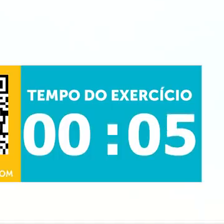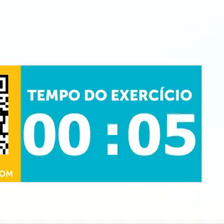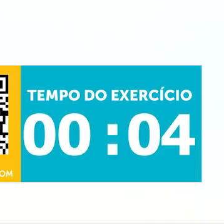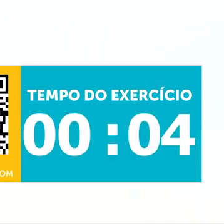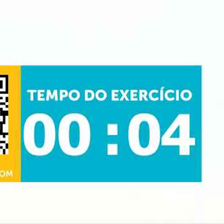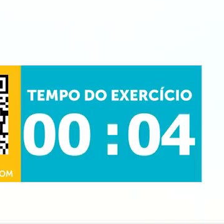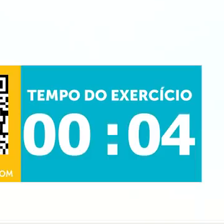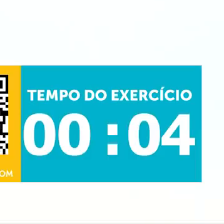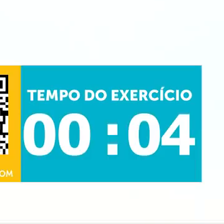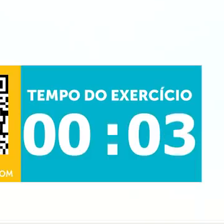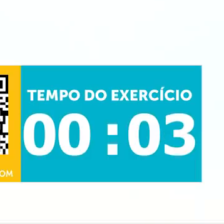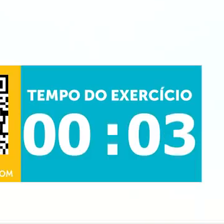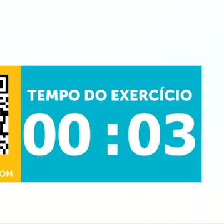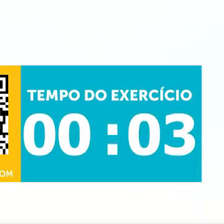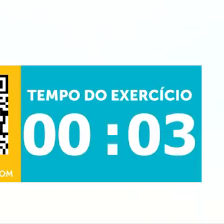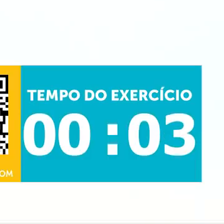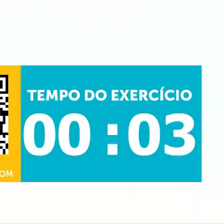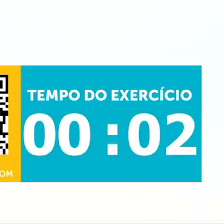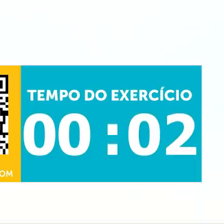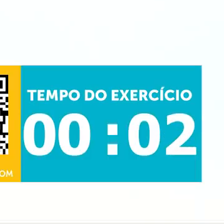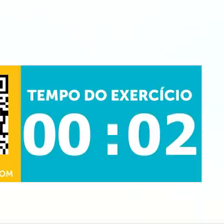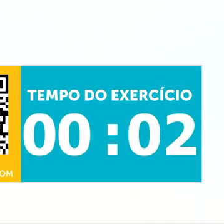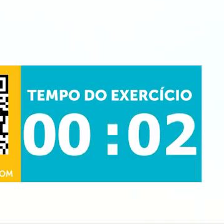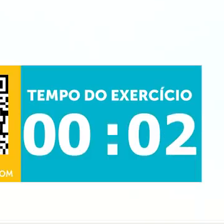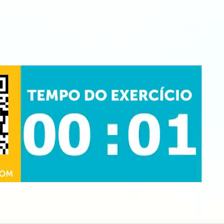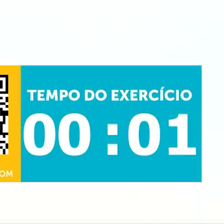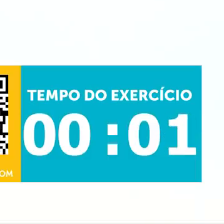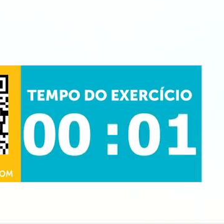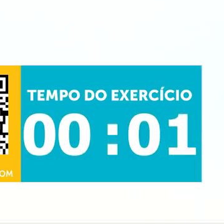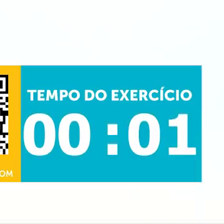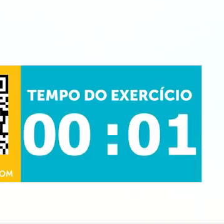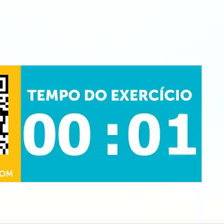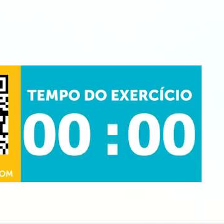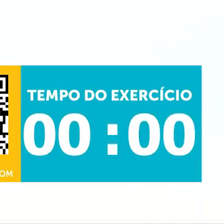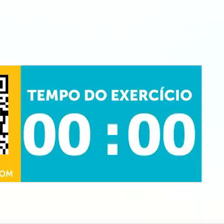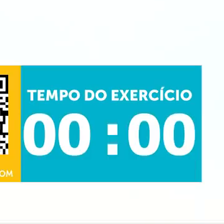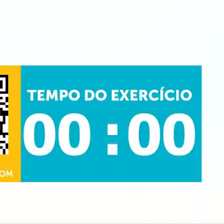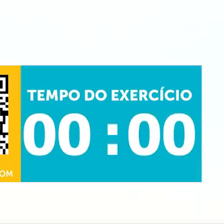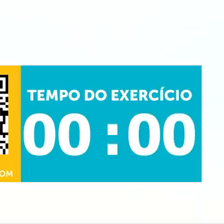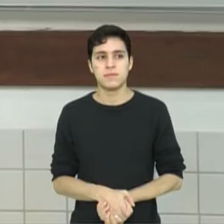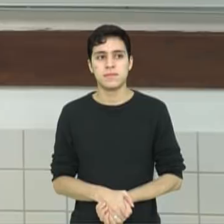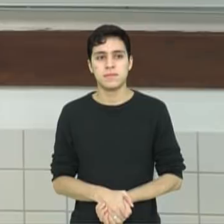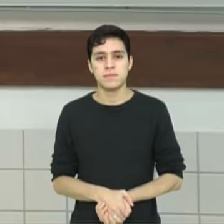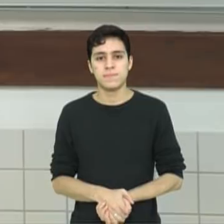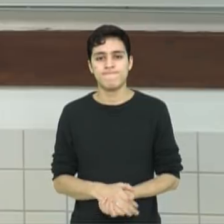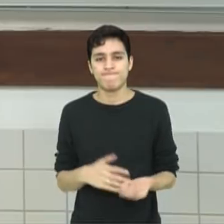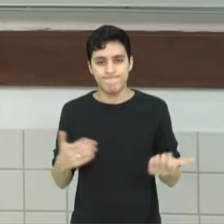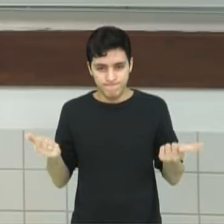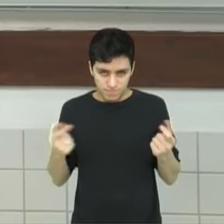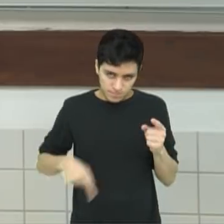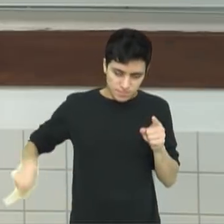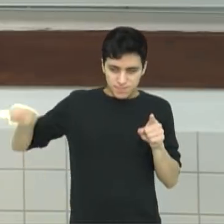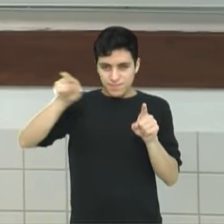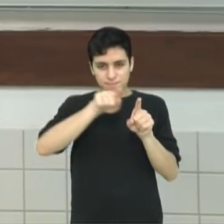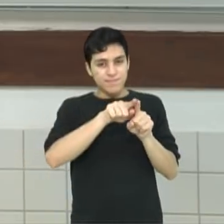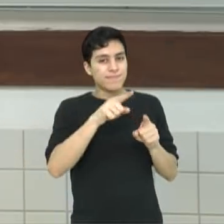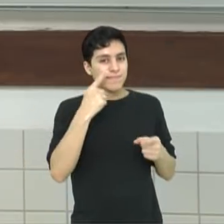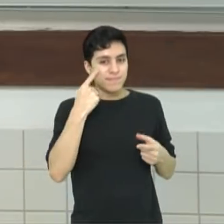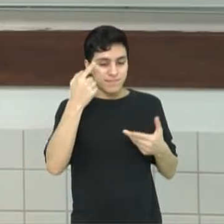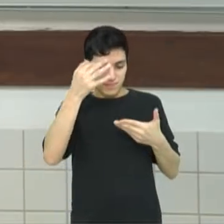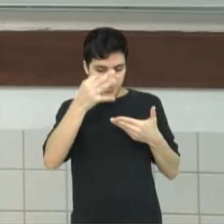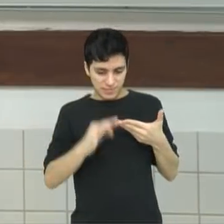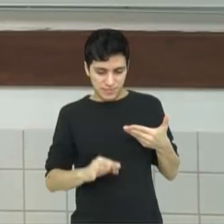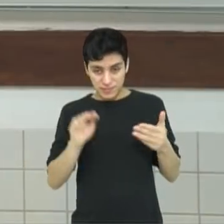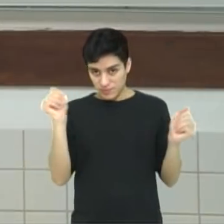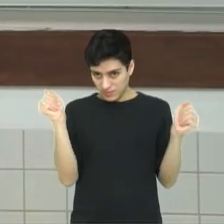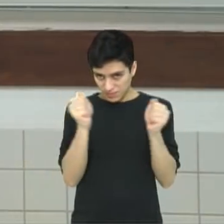Esses os princípios da religião islâmica, né? E Maomé é o profeta. É uma religião simples e esse é um dos motivos, segundo